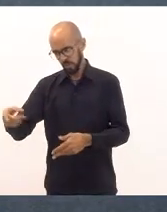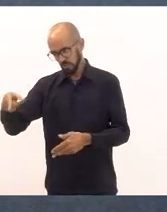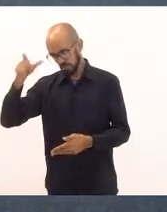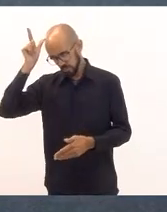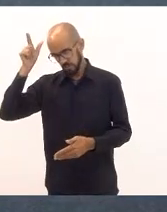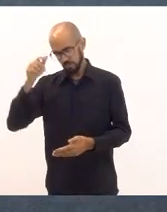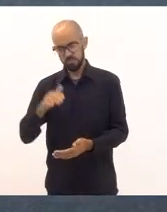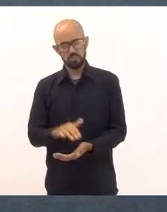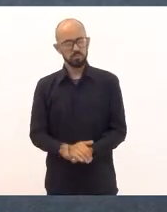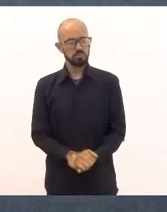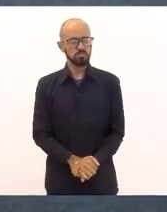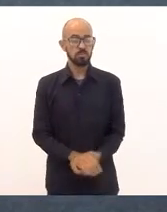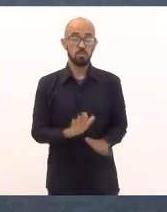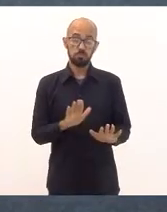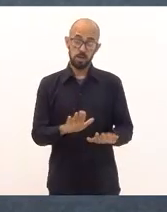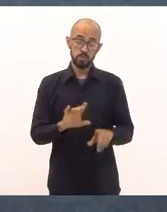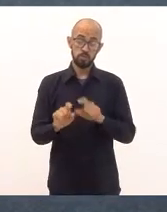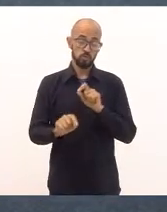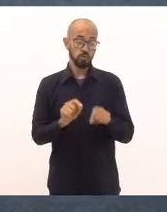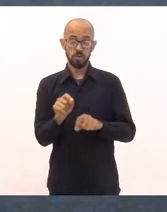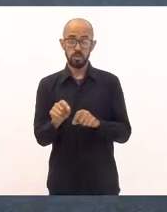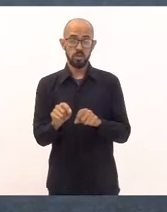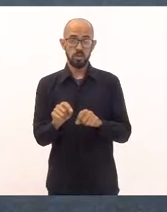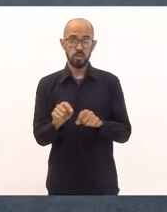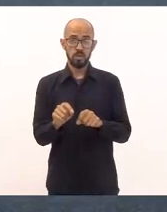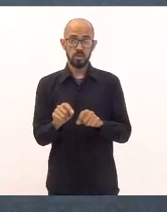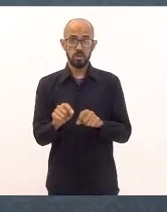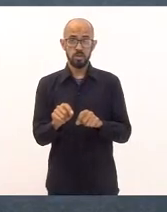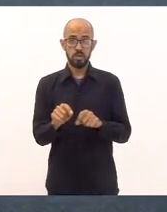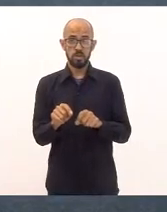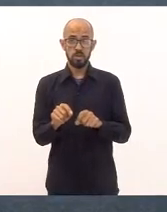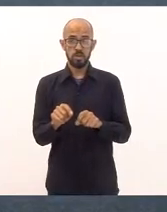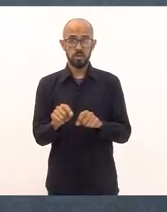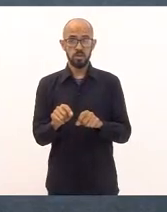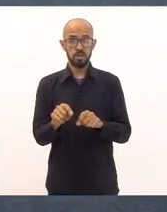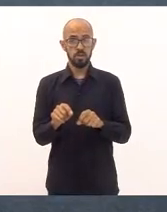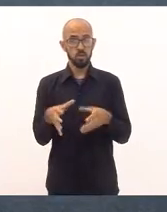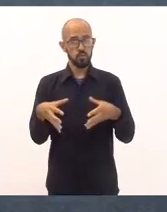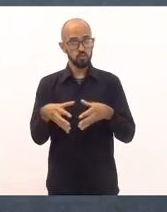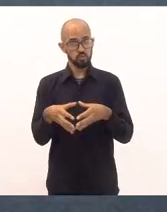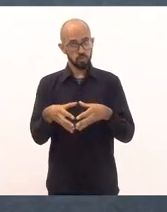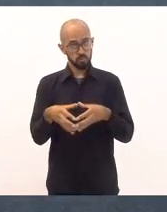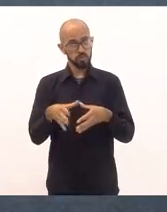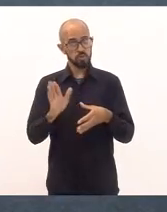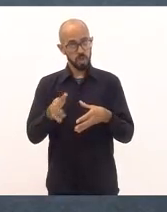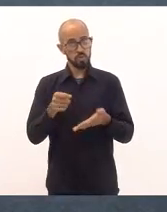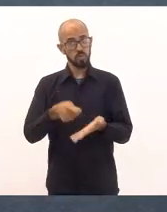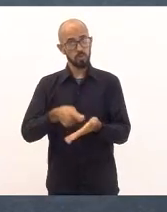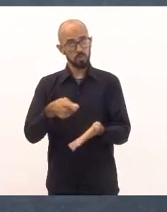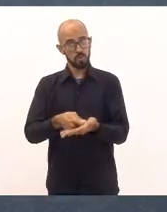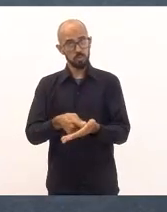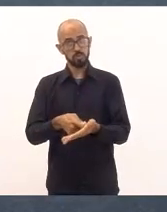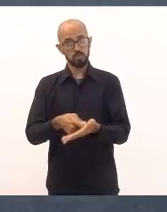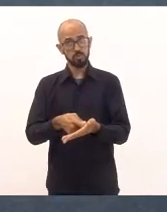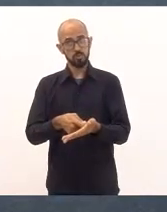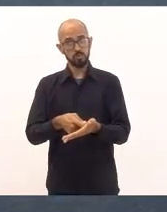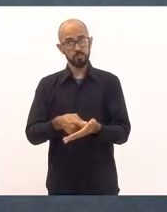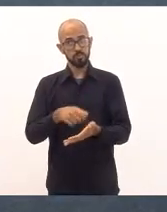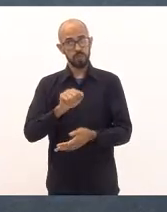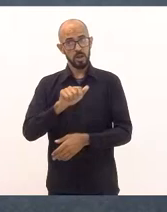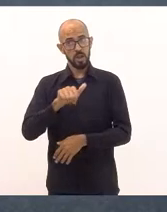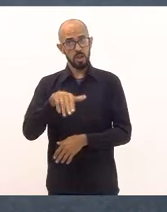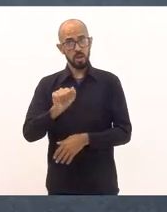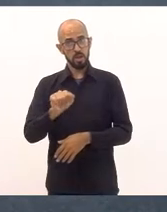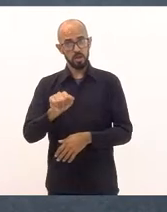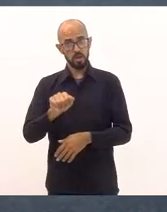Mas as redes já estão cobrando. Então, deputado Pobel, deputado Alan, deputada Rosane,